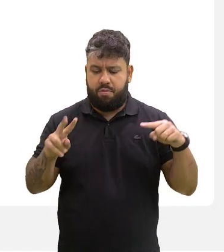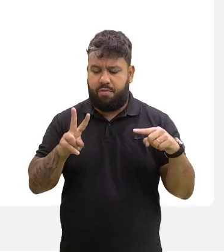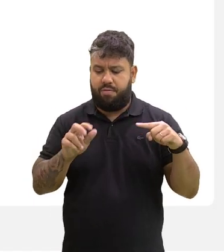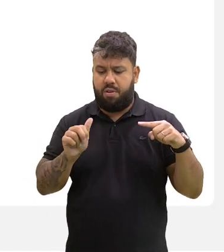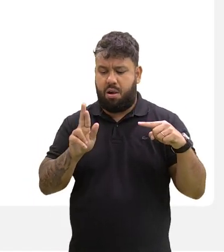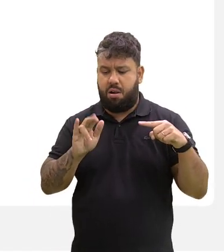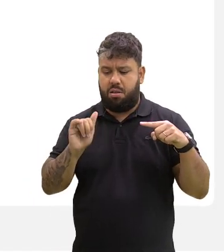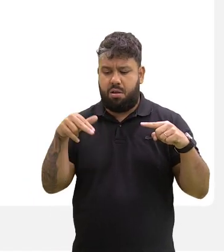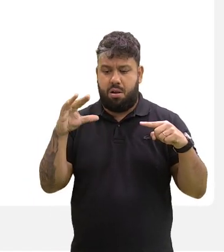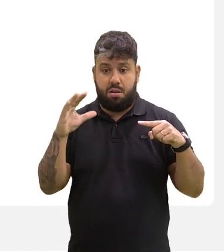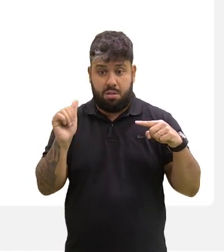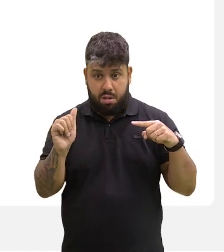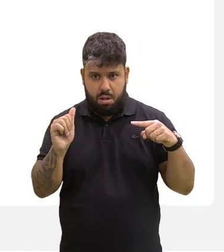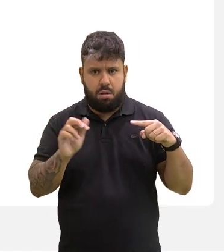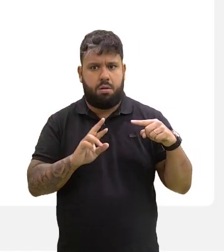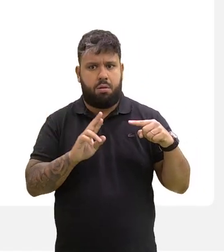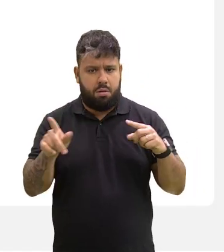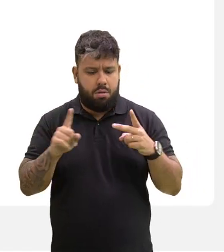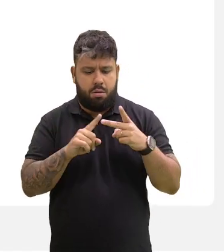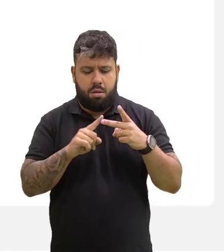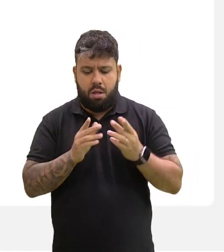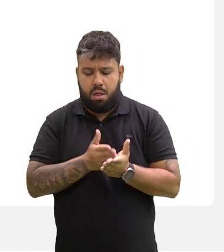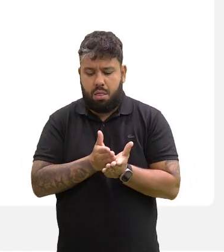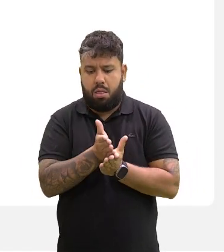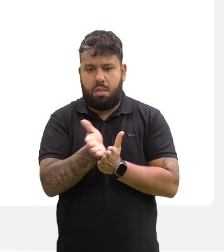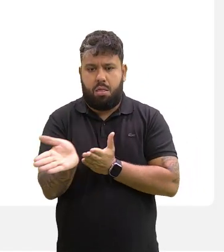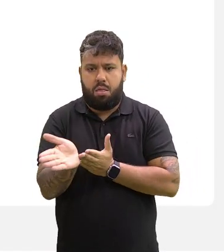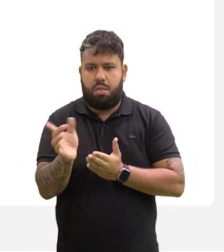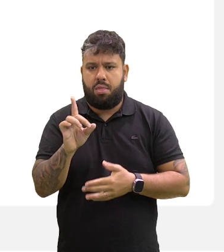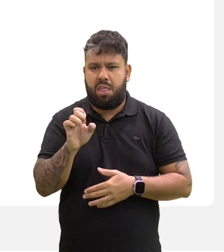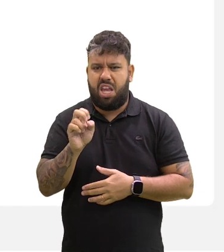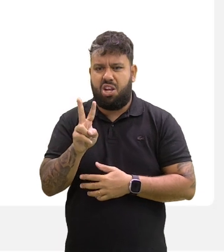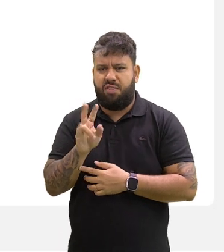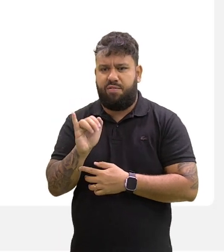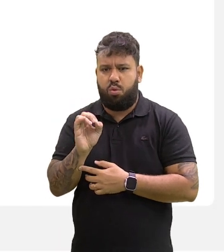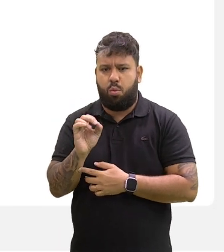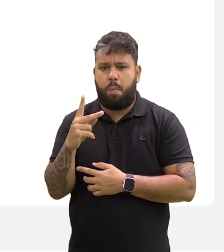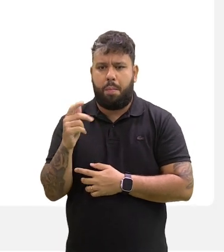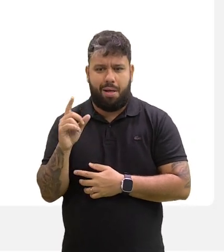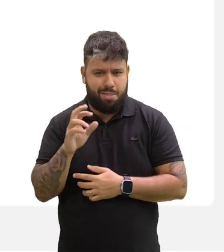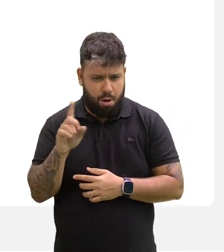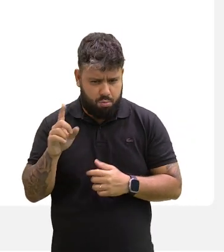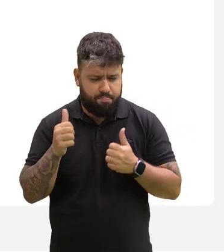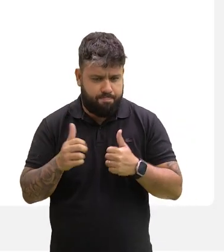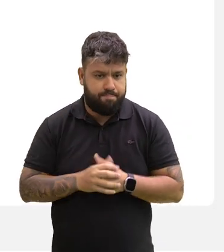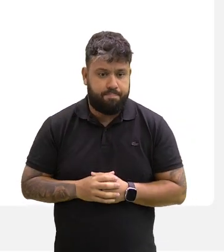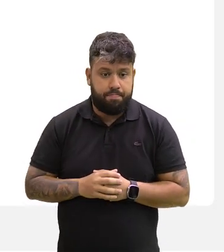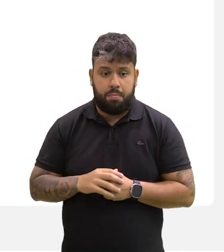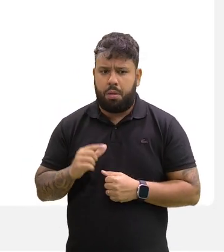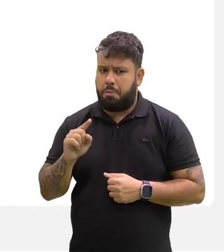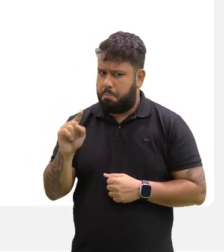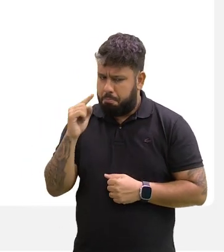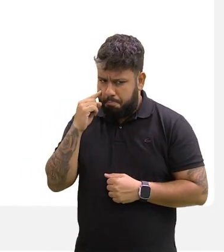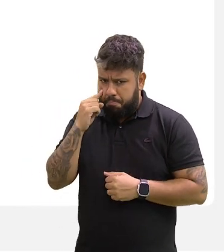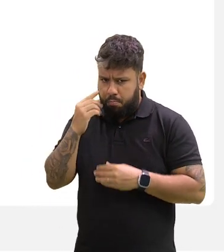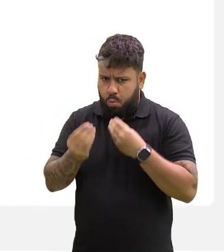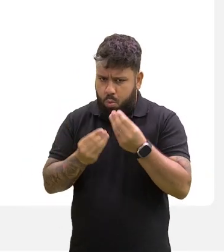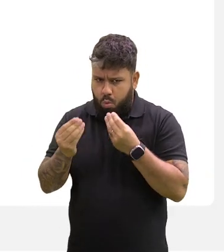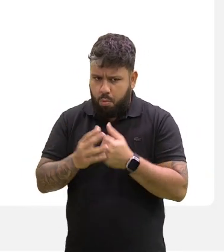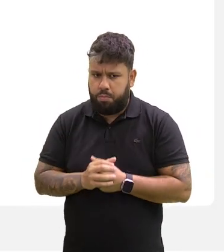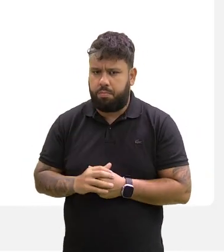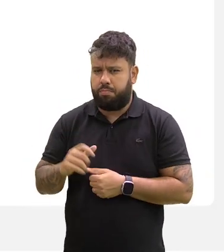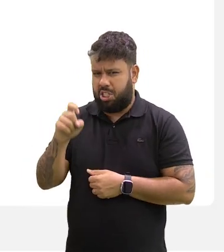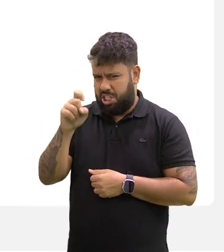nós estamos agora apresentando as medidas de dispersão. Vamos lá. Seja x uma variável quantitativa que assume os valores